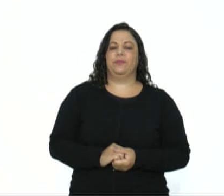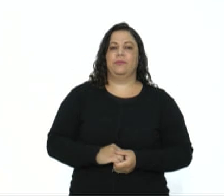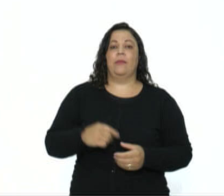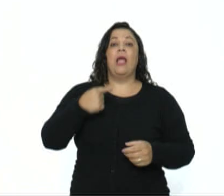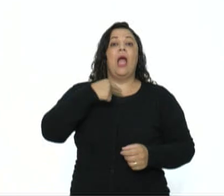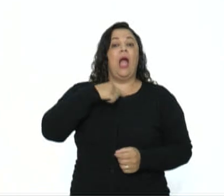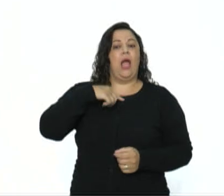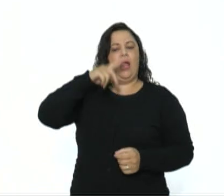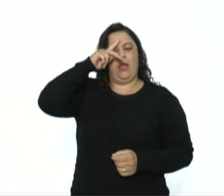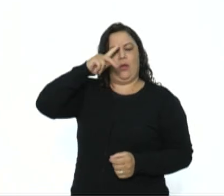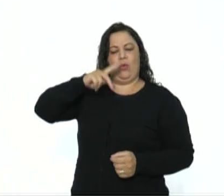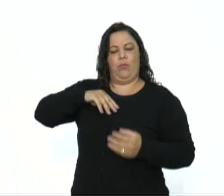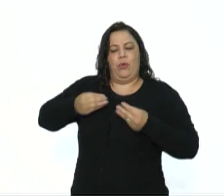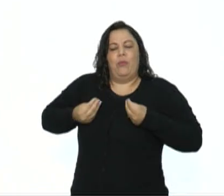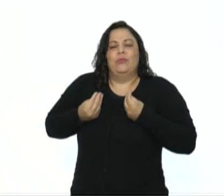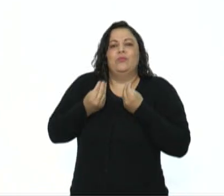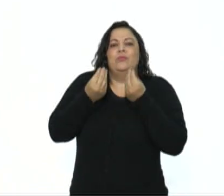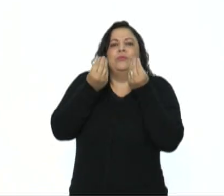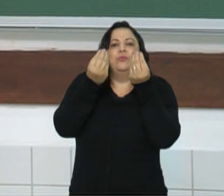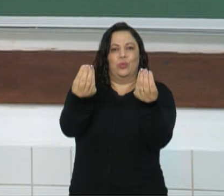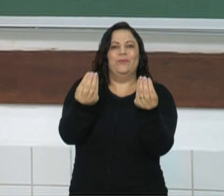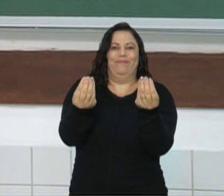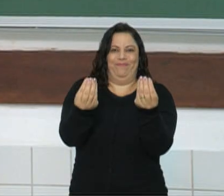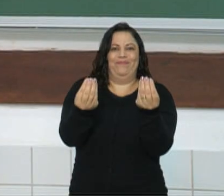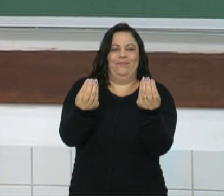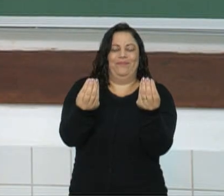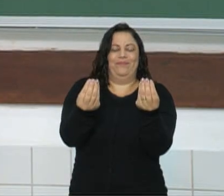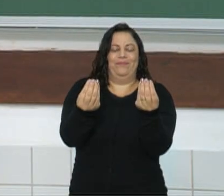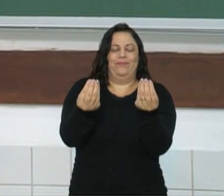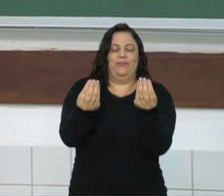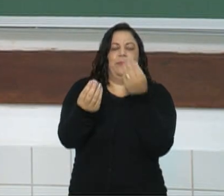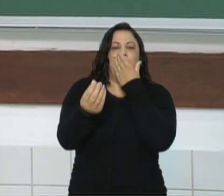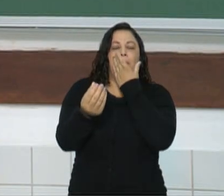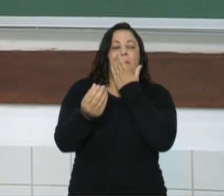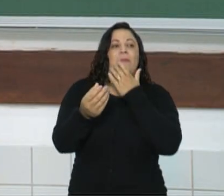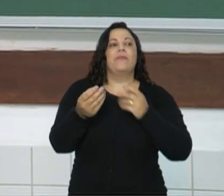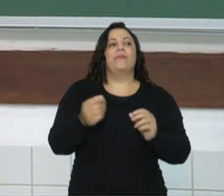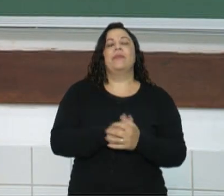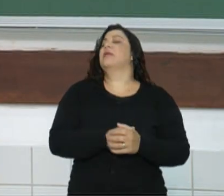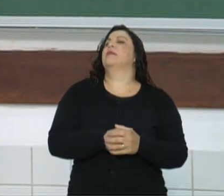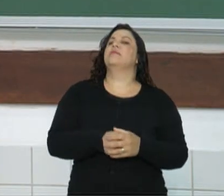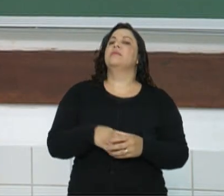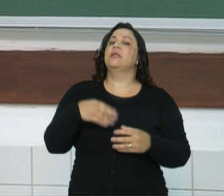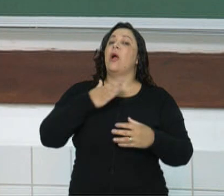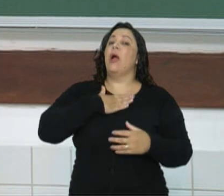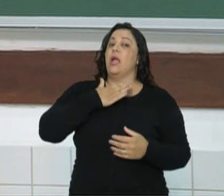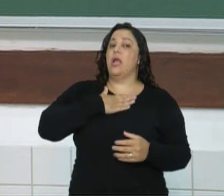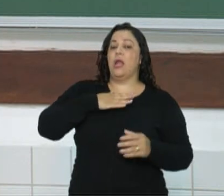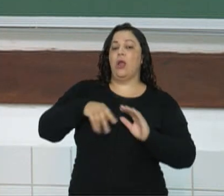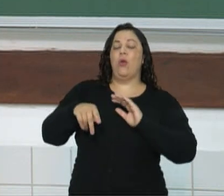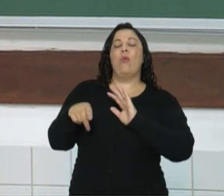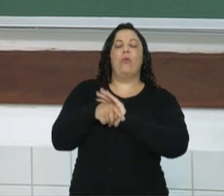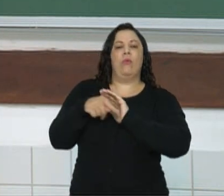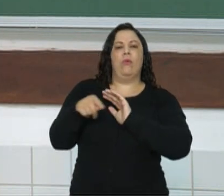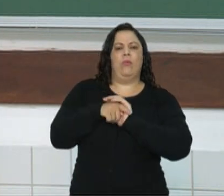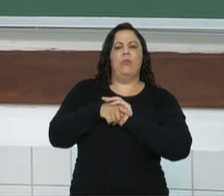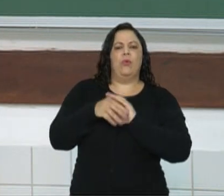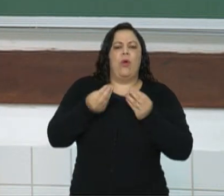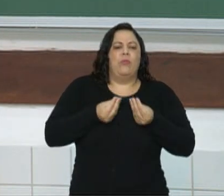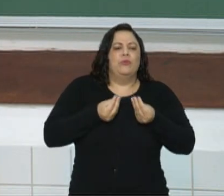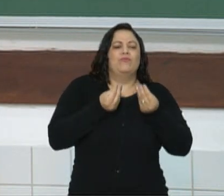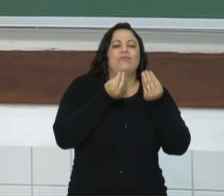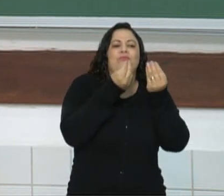receptor. Então, alguém faz algo por alguém. Esse é um doador que faz algo pelo